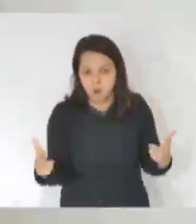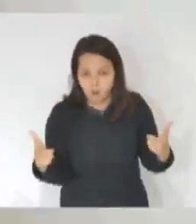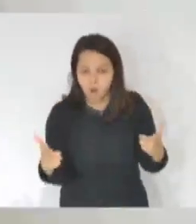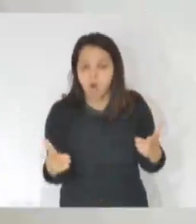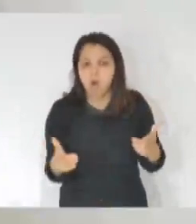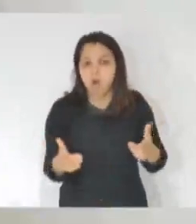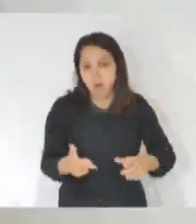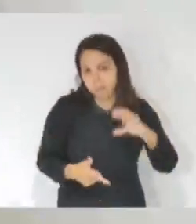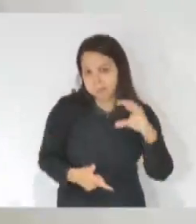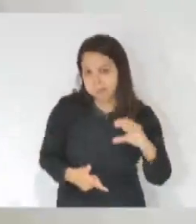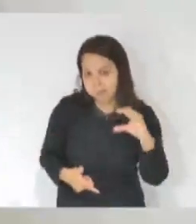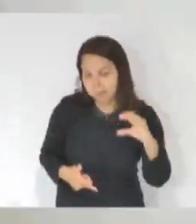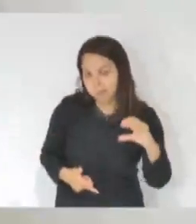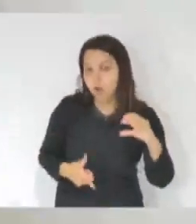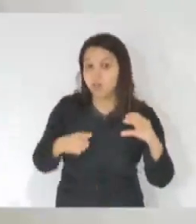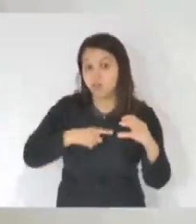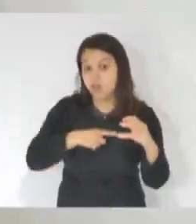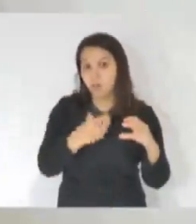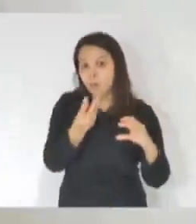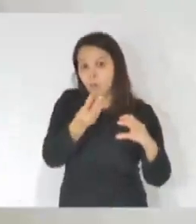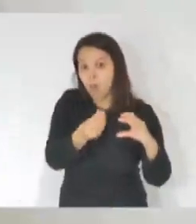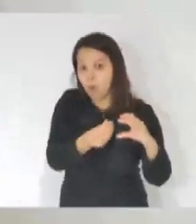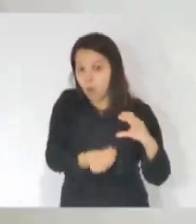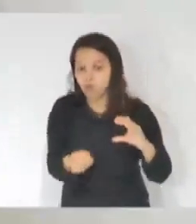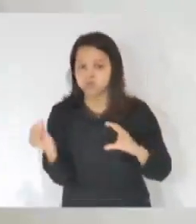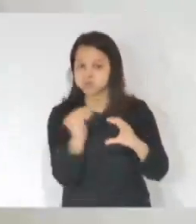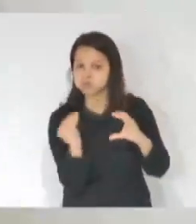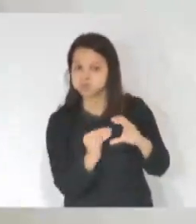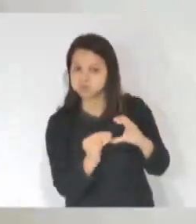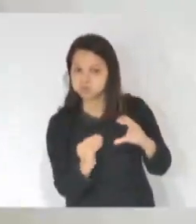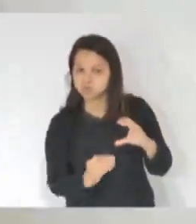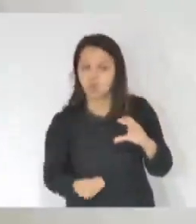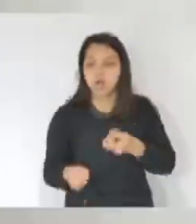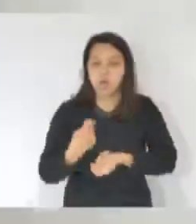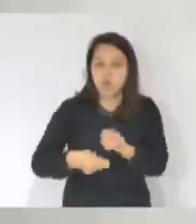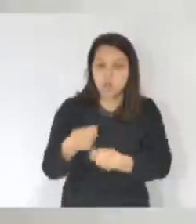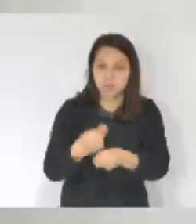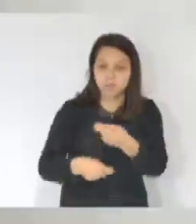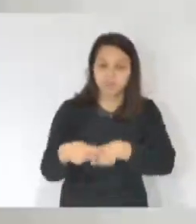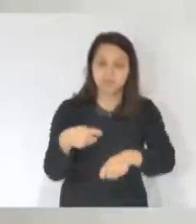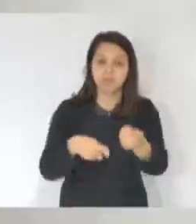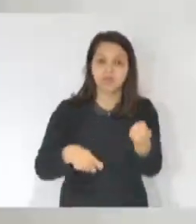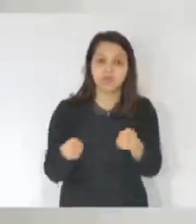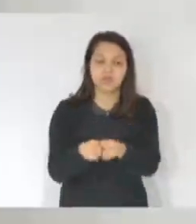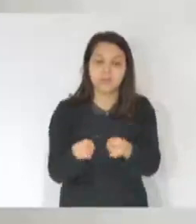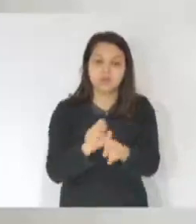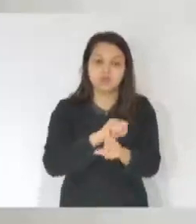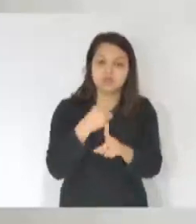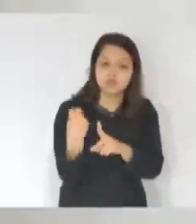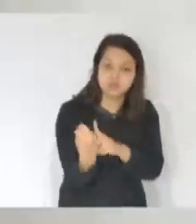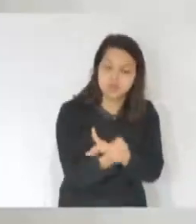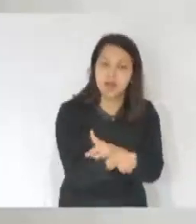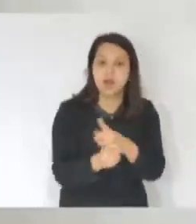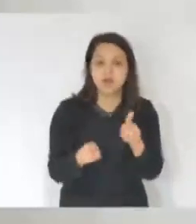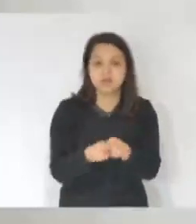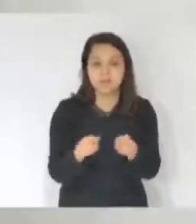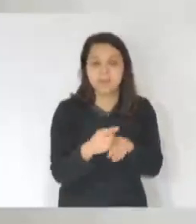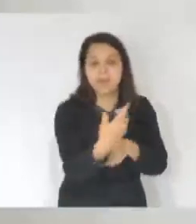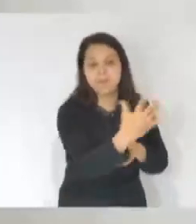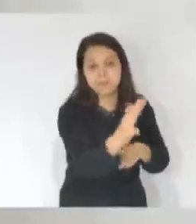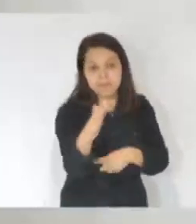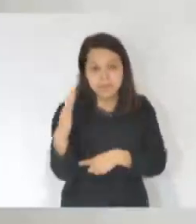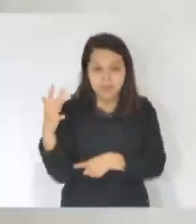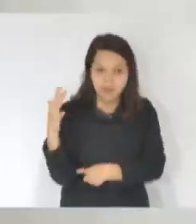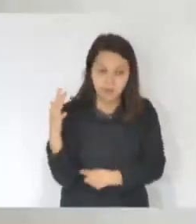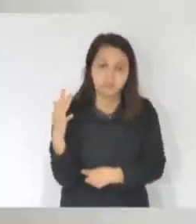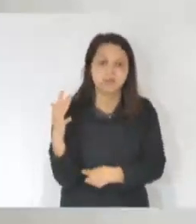e às demandas sob o ponto de vista econômico, social e ambiental, que são os Objetivos de Desenvolvimento Sustentável. Nesta